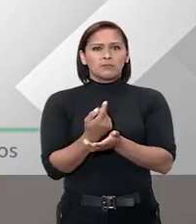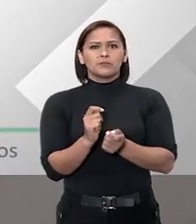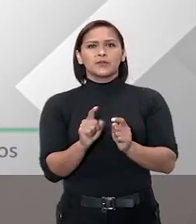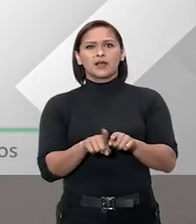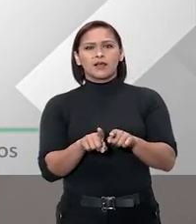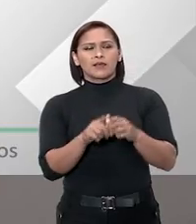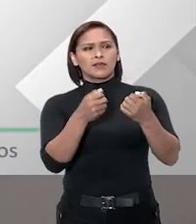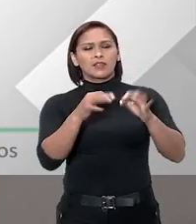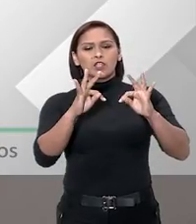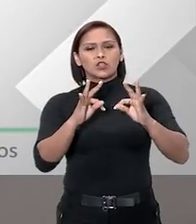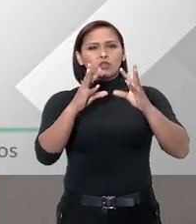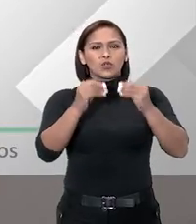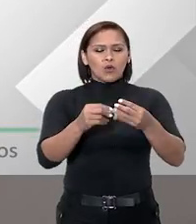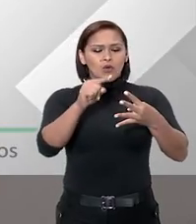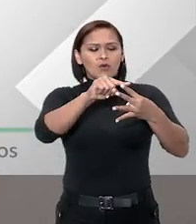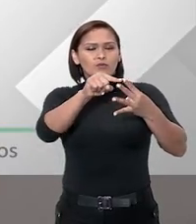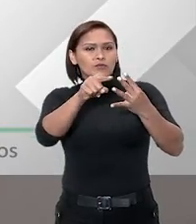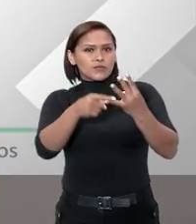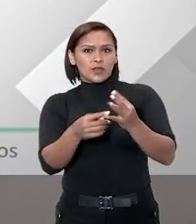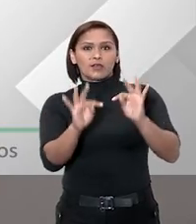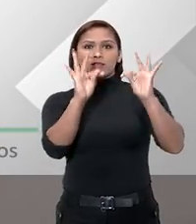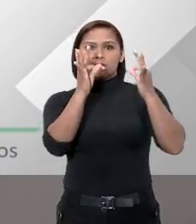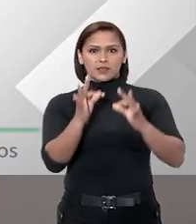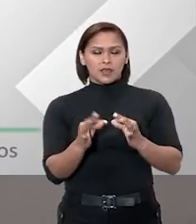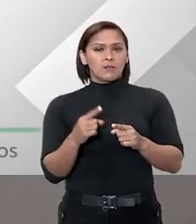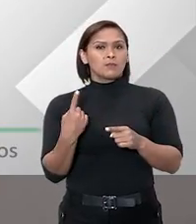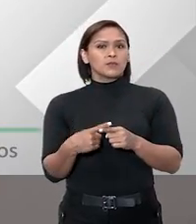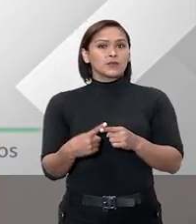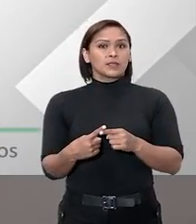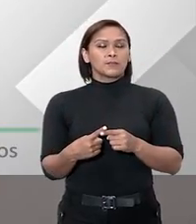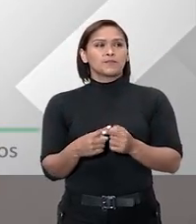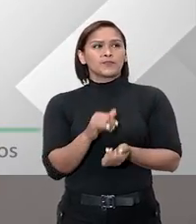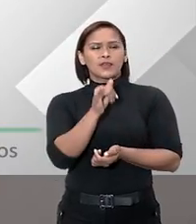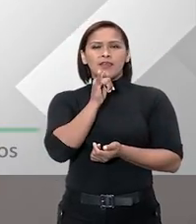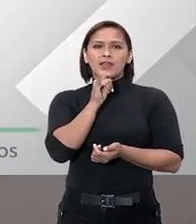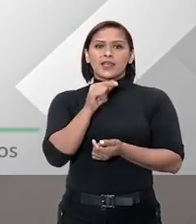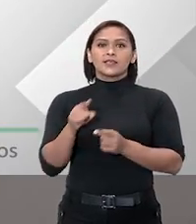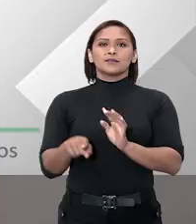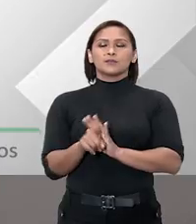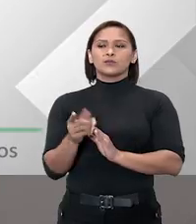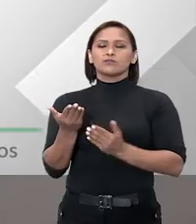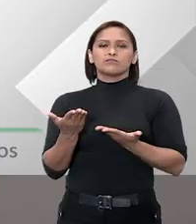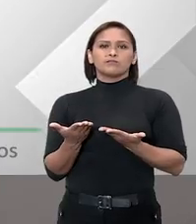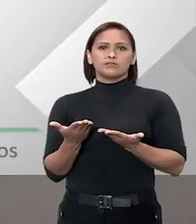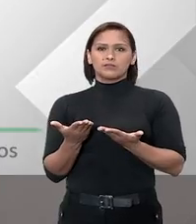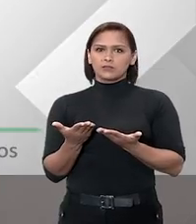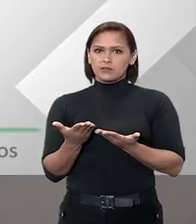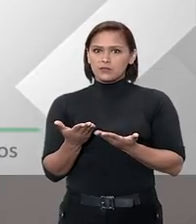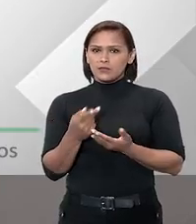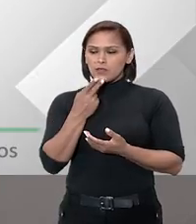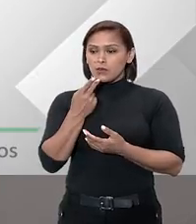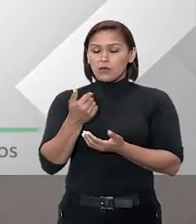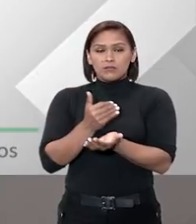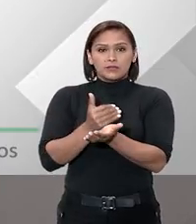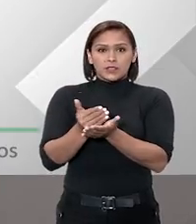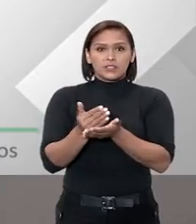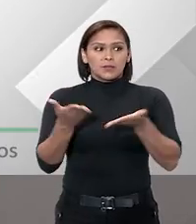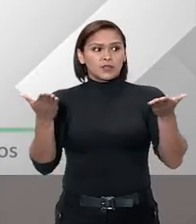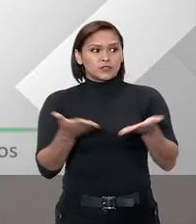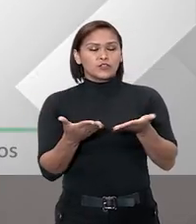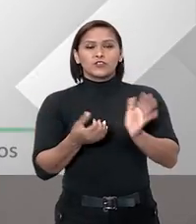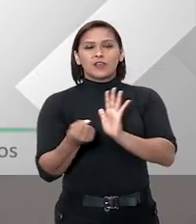ter todo esse aparato técnico, porque, por exemplo, em sede de um procedimento